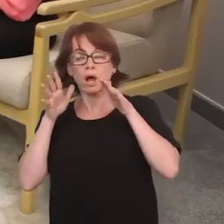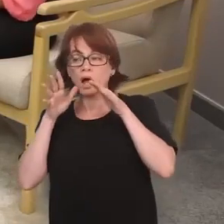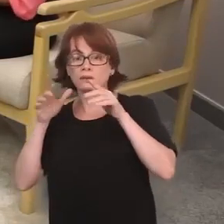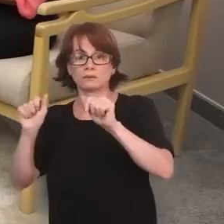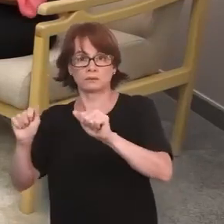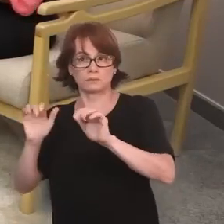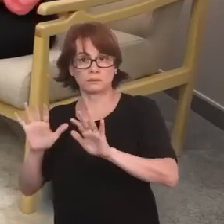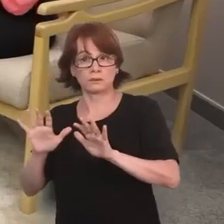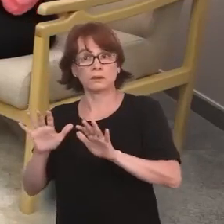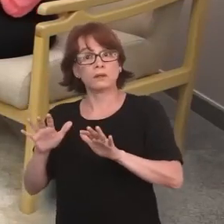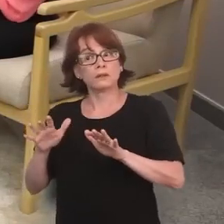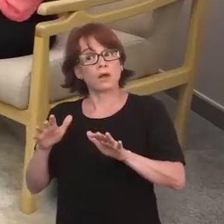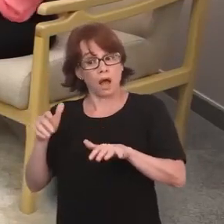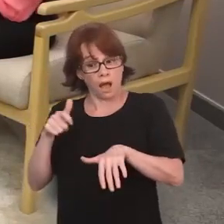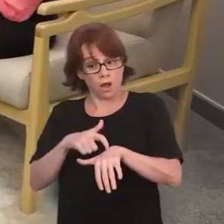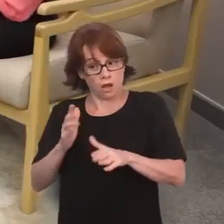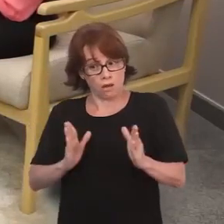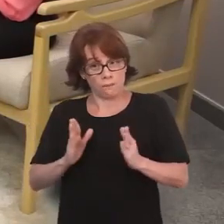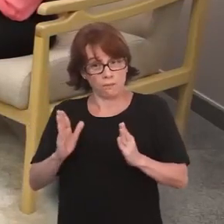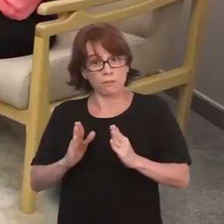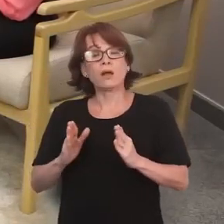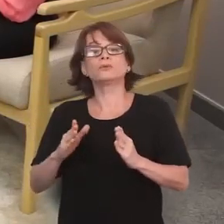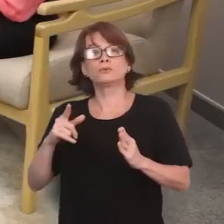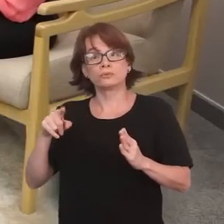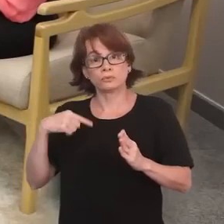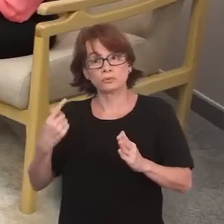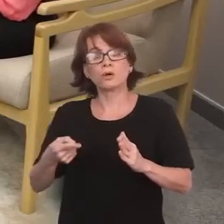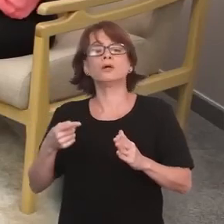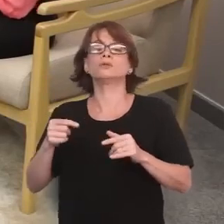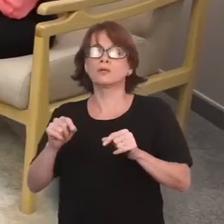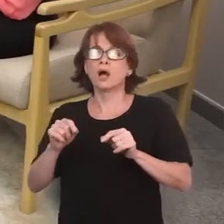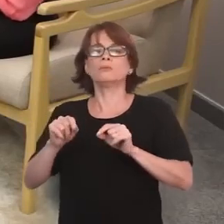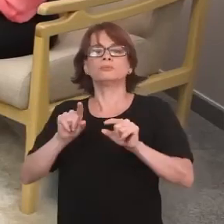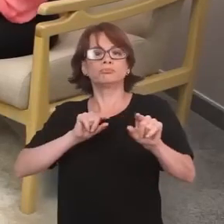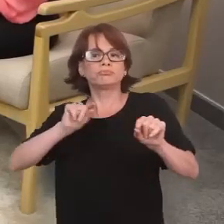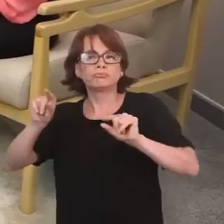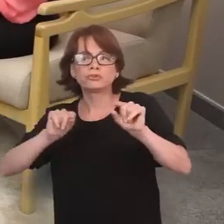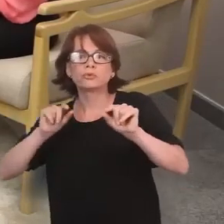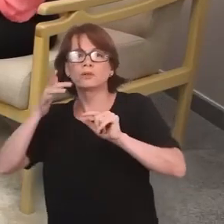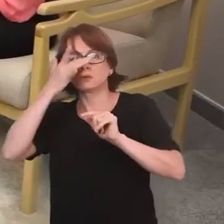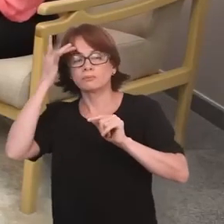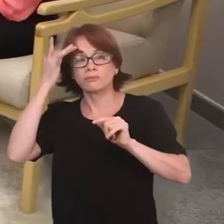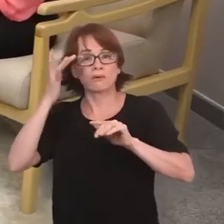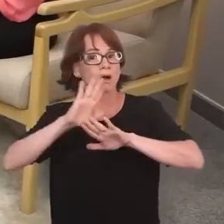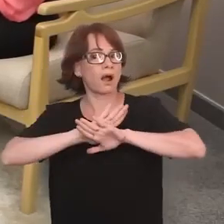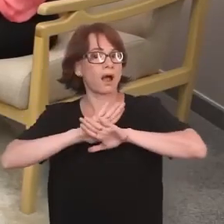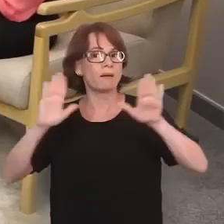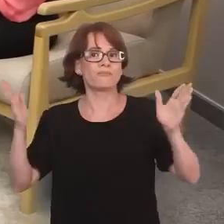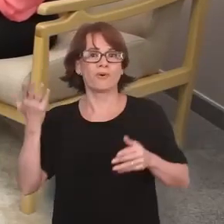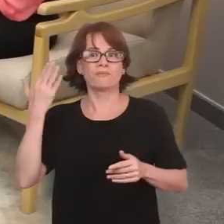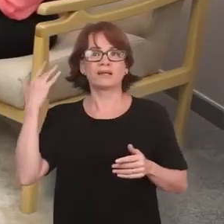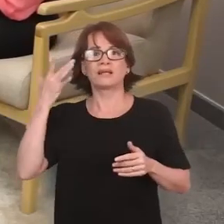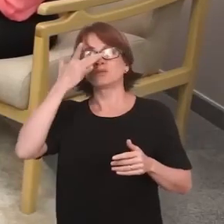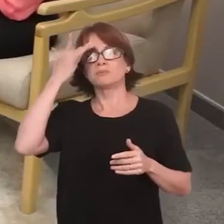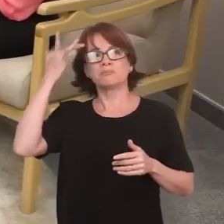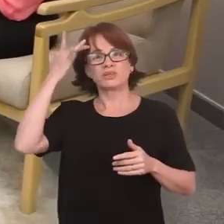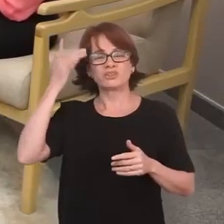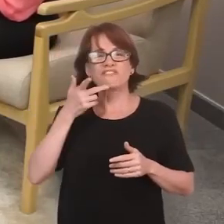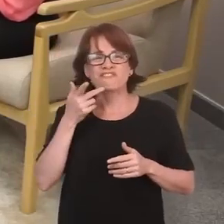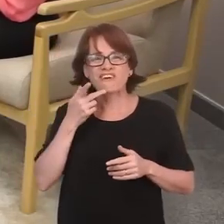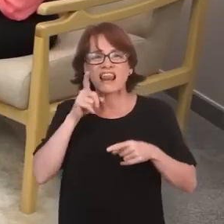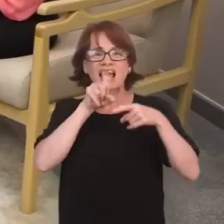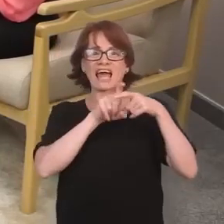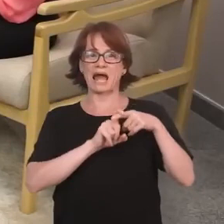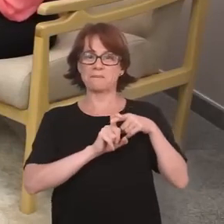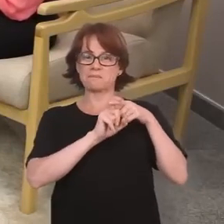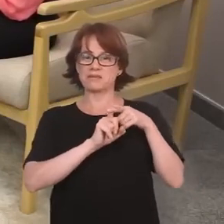assessores. Então, nesse momento está sendo montado isso. Acabou aquela história de cabide de emprego. Não dá para ser assim, entendeu? Não dá